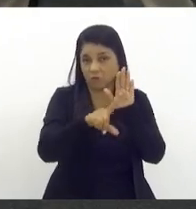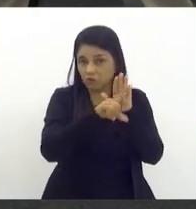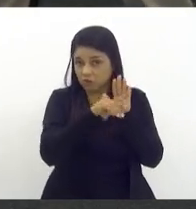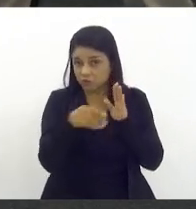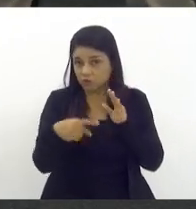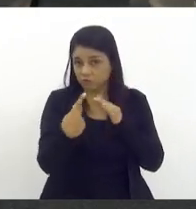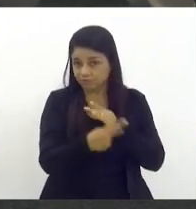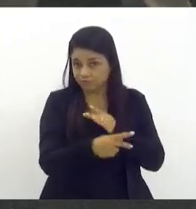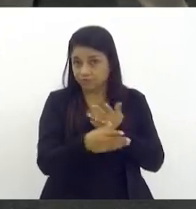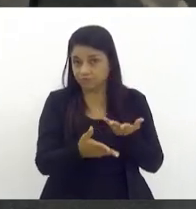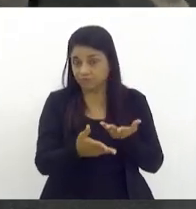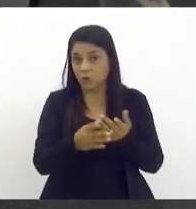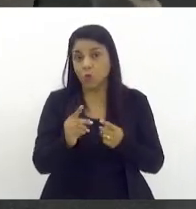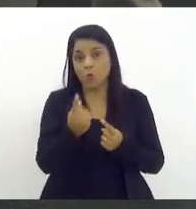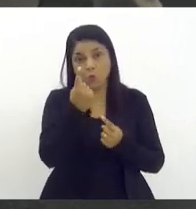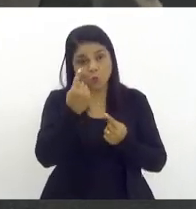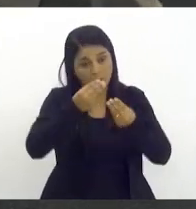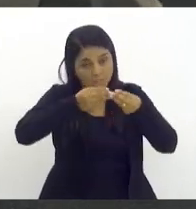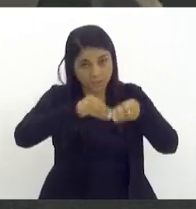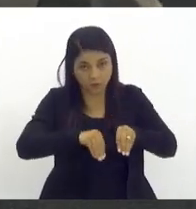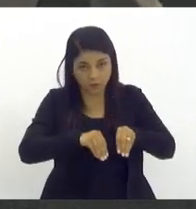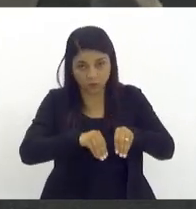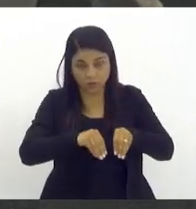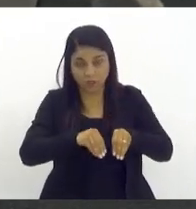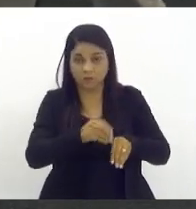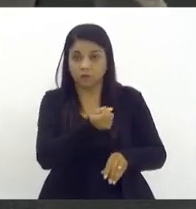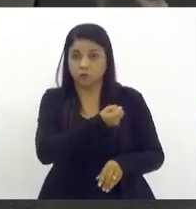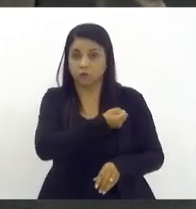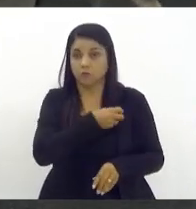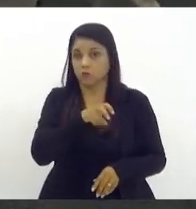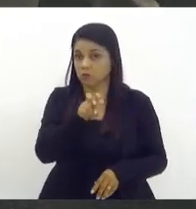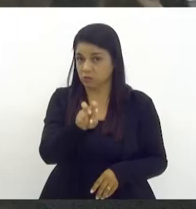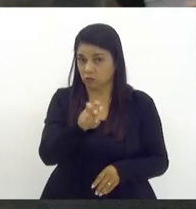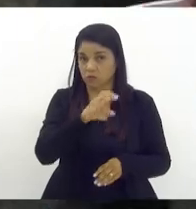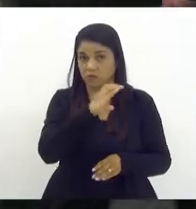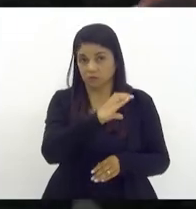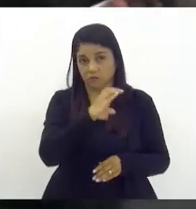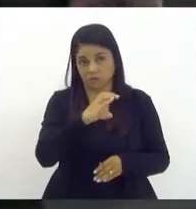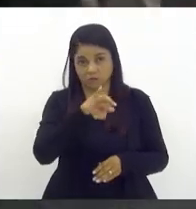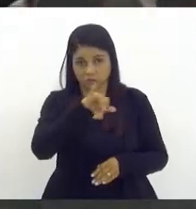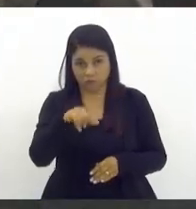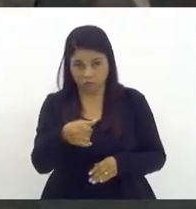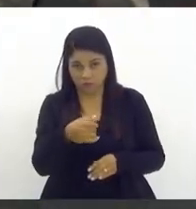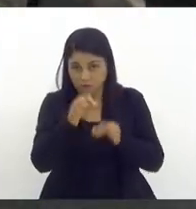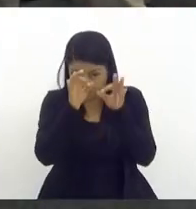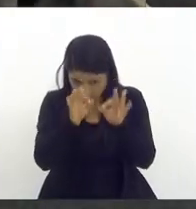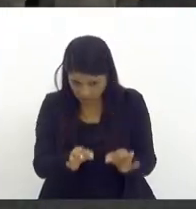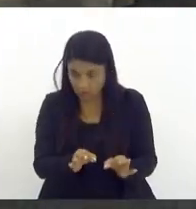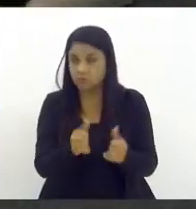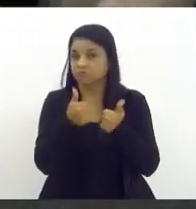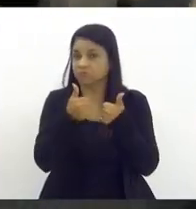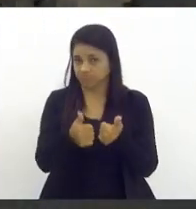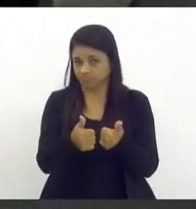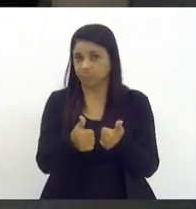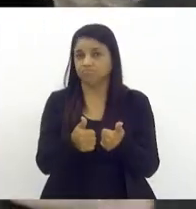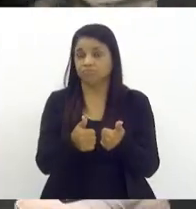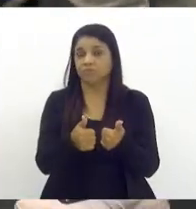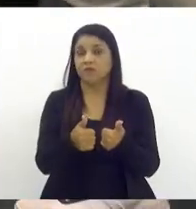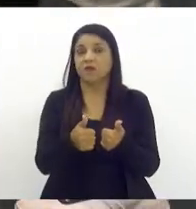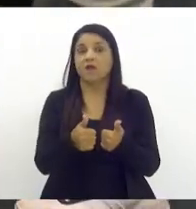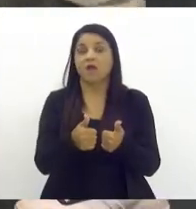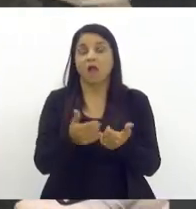está prejudicada consoante emenda da CCJ corretamente. E